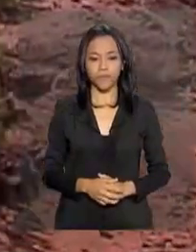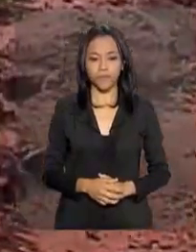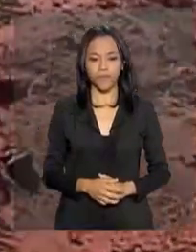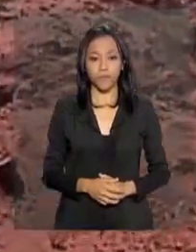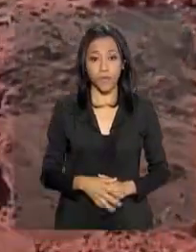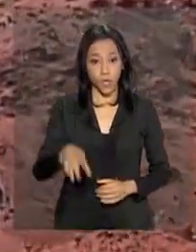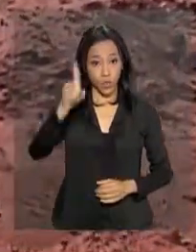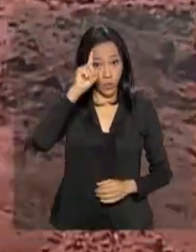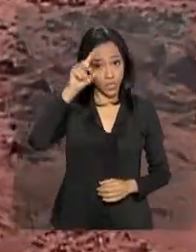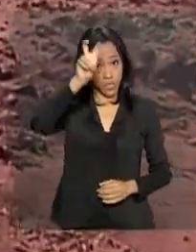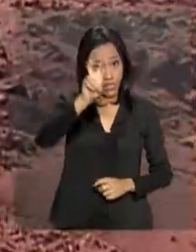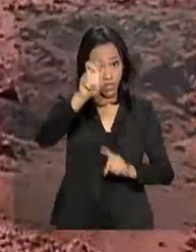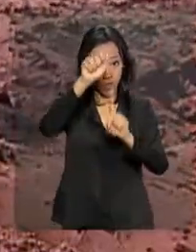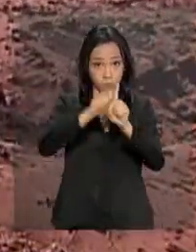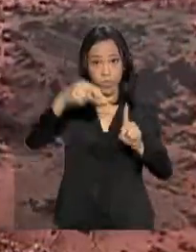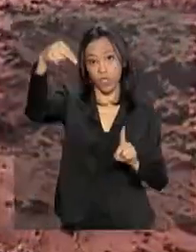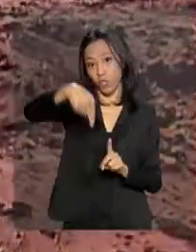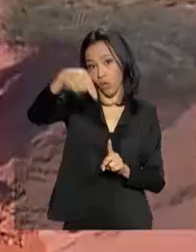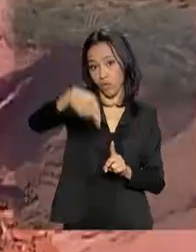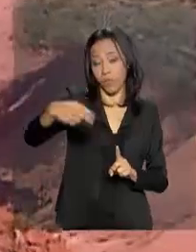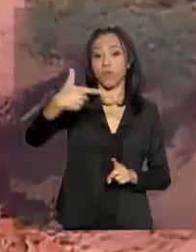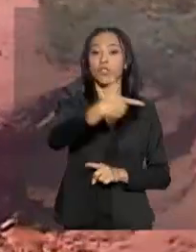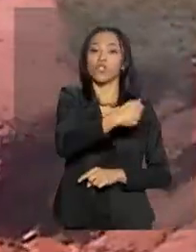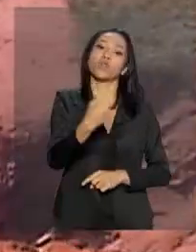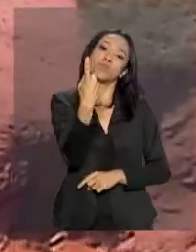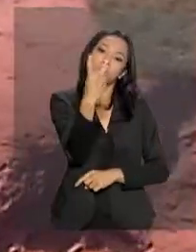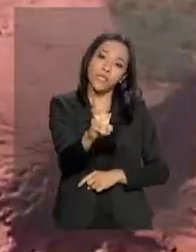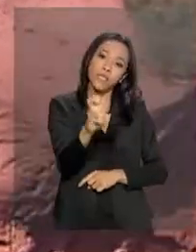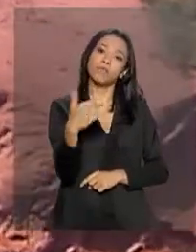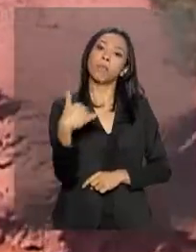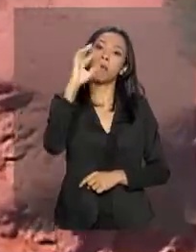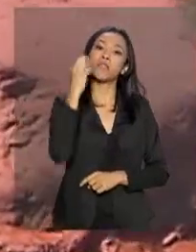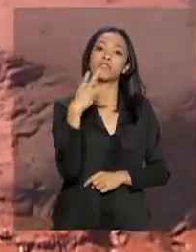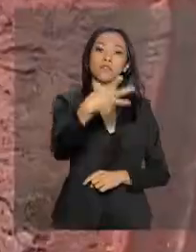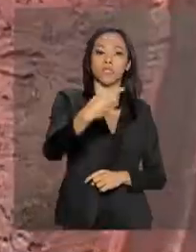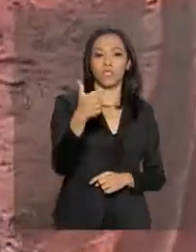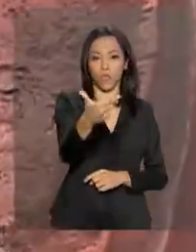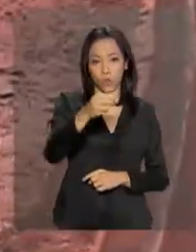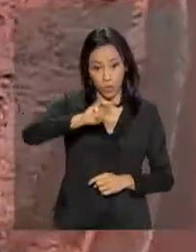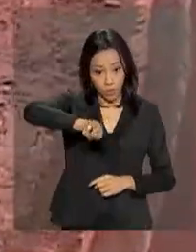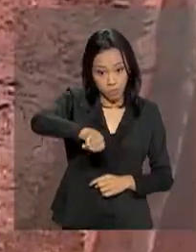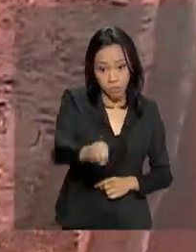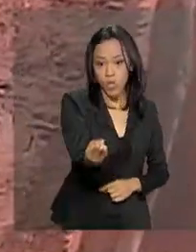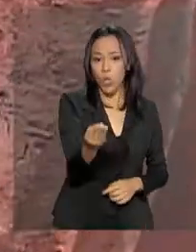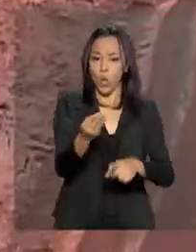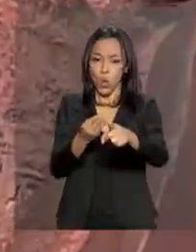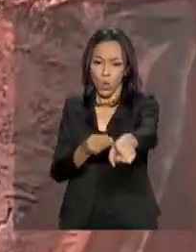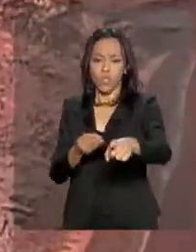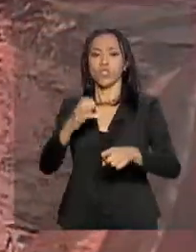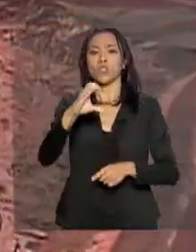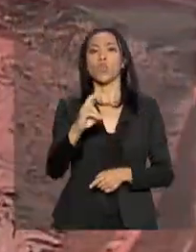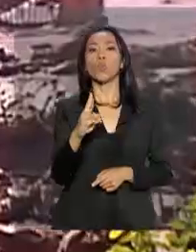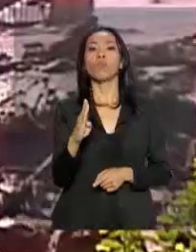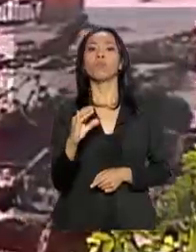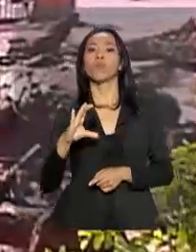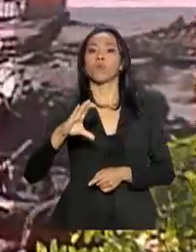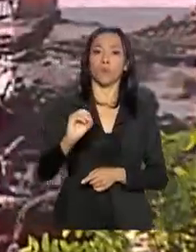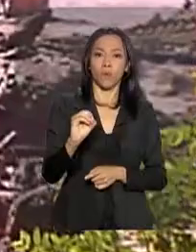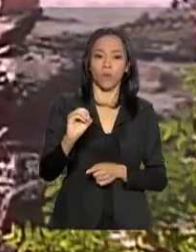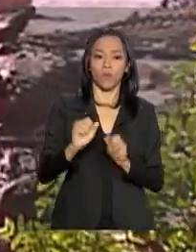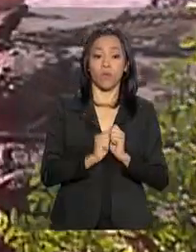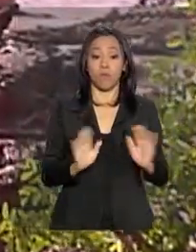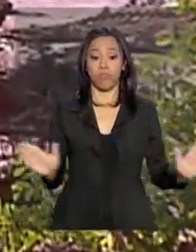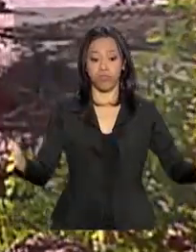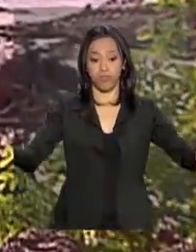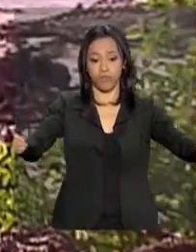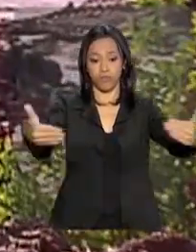No dia 5 de novembro de 2015, mais de 32 milhões de metros cúbicos de rejeitos de mineração vazaram da